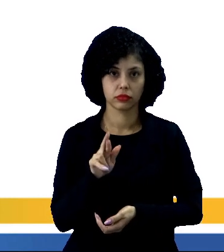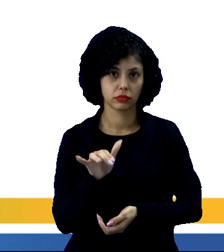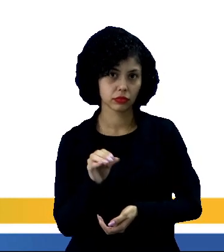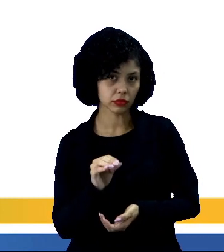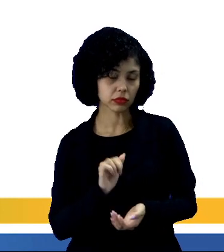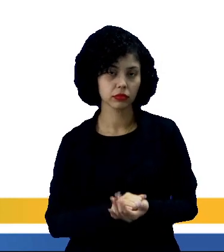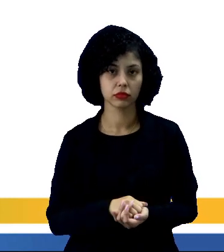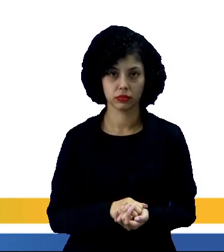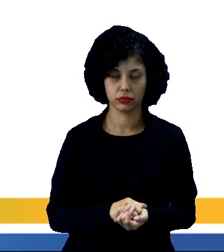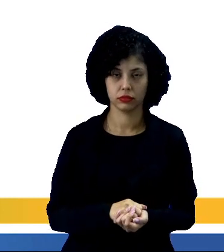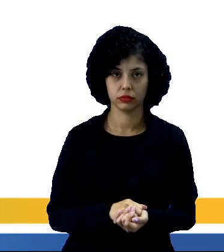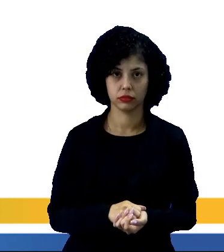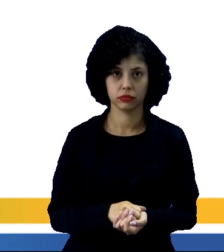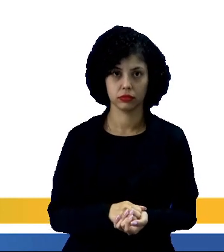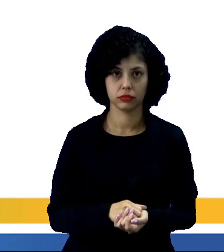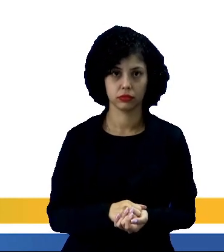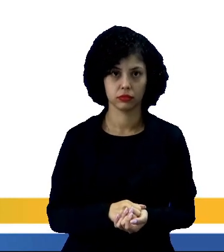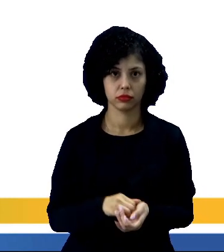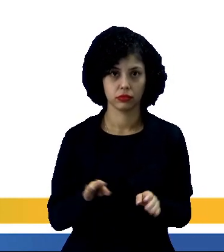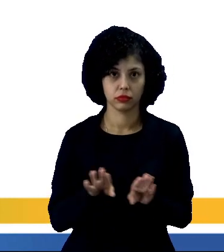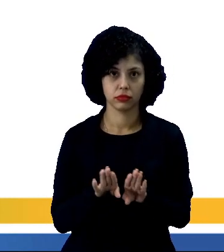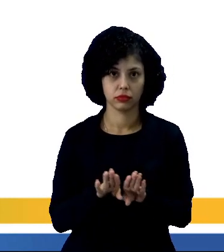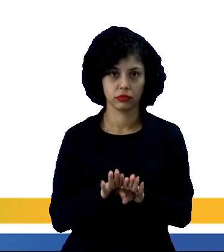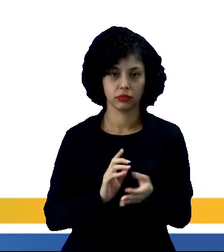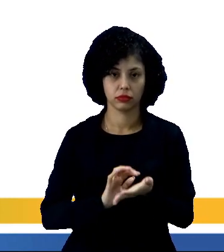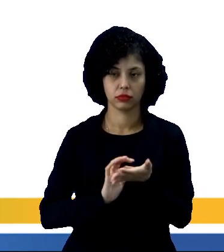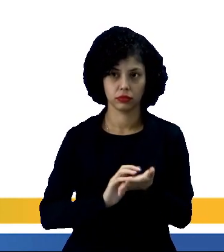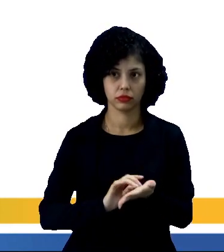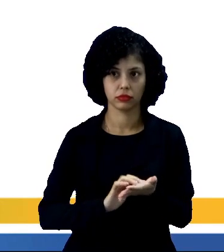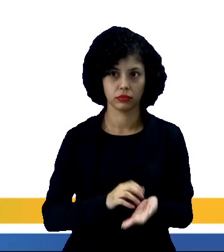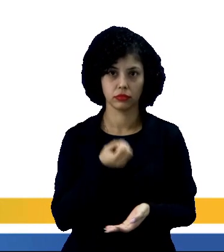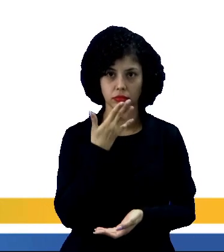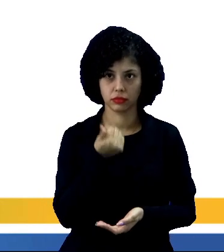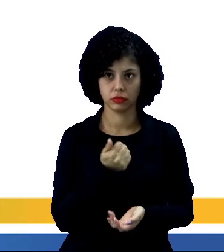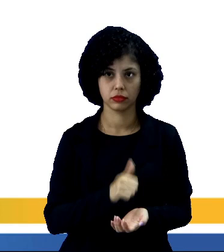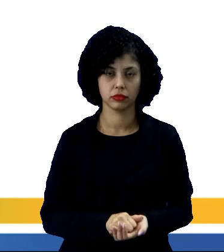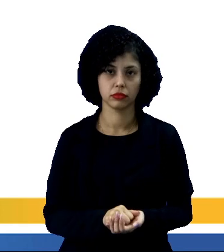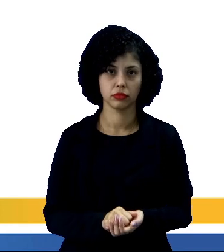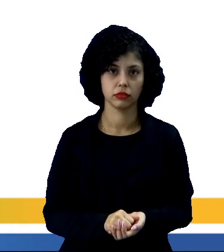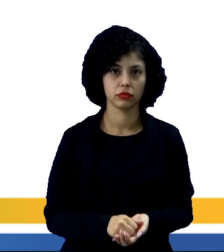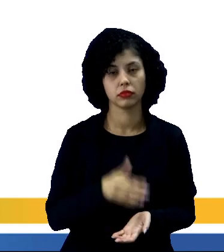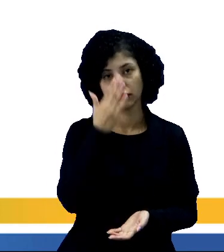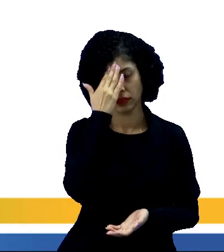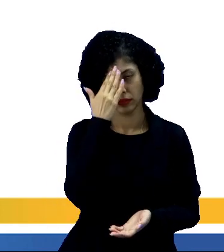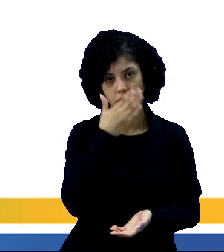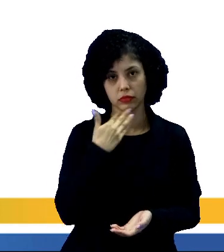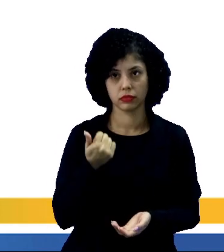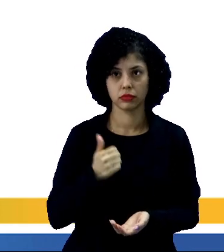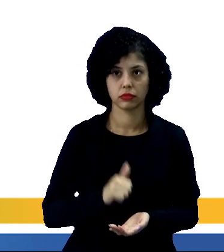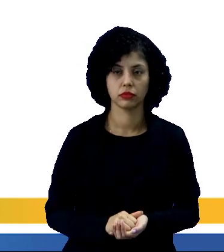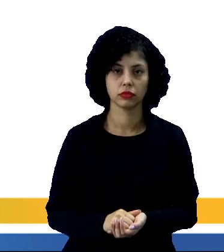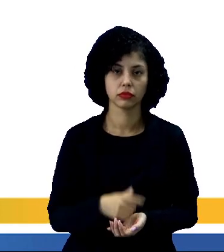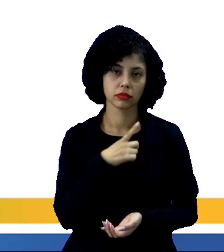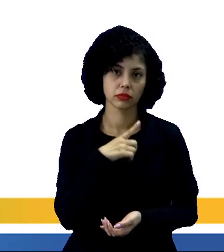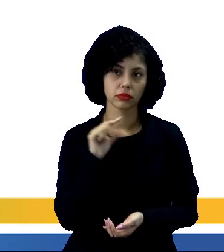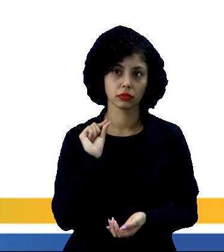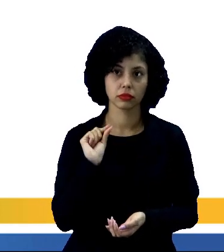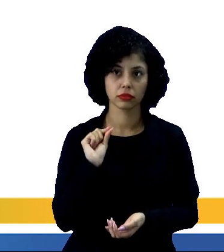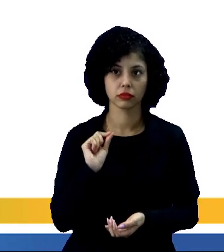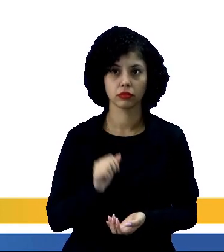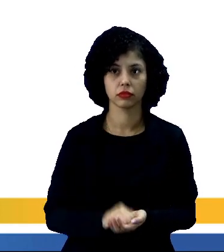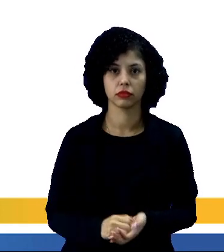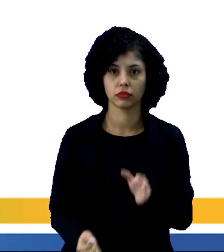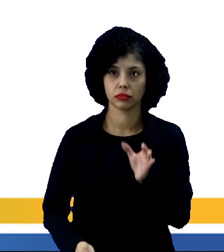forma de gravação analógica, e a forma de gravação digital. Tranquilo? Para vocês entenderem aí. Aí nós temos um pouco